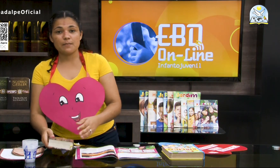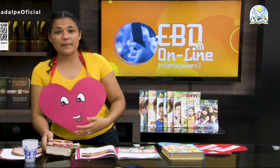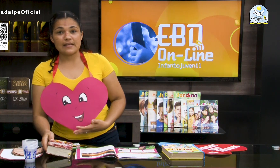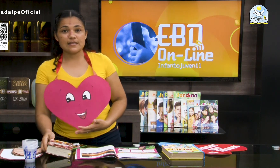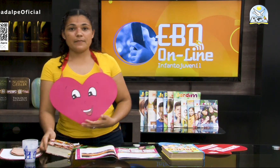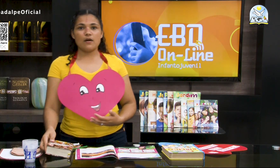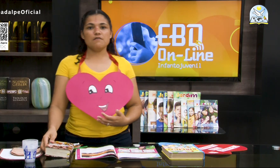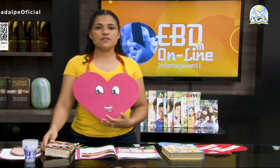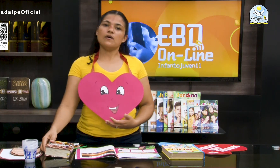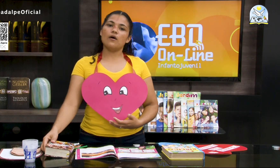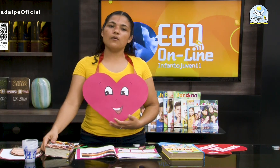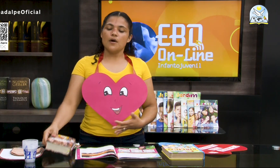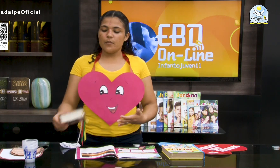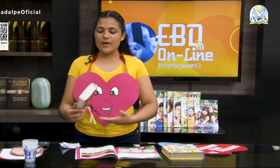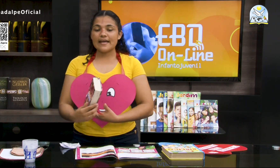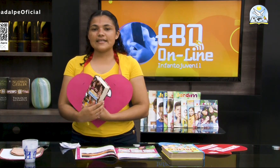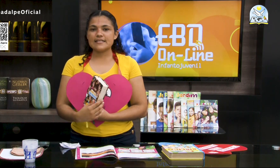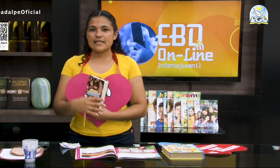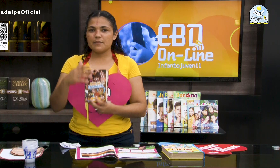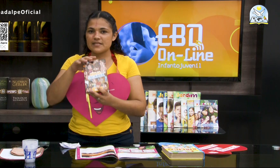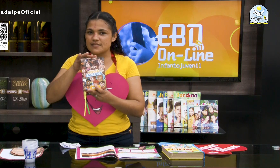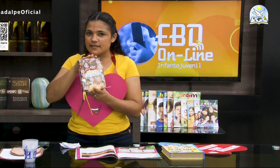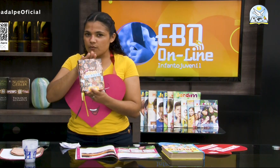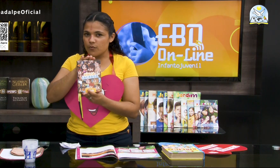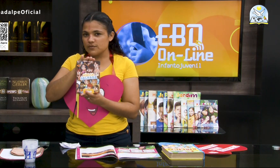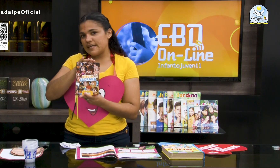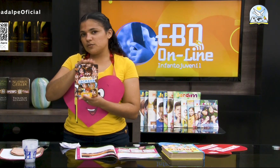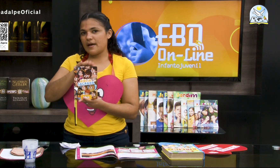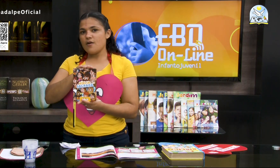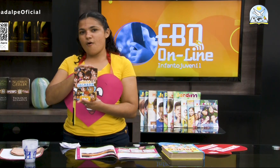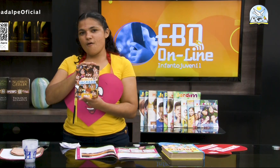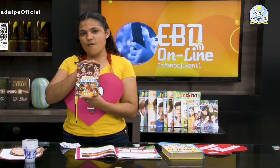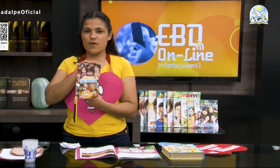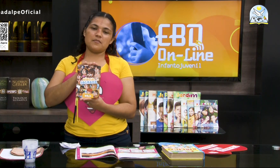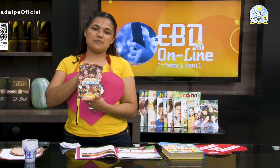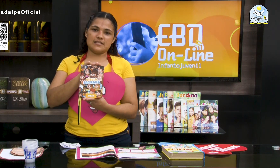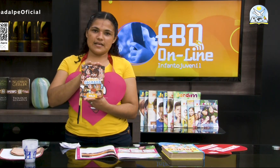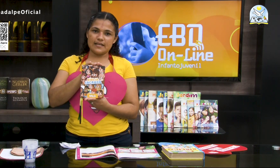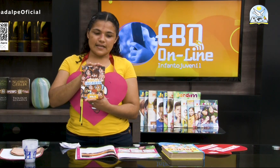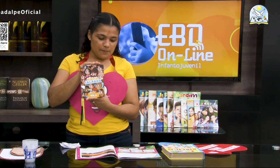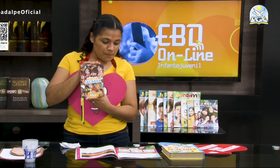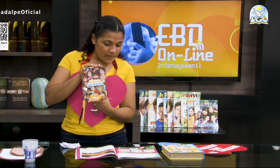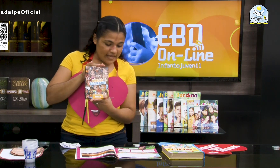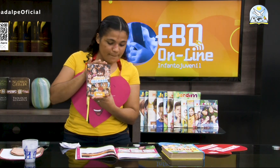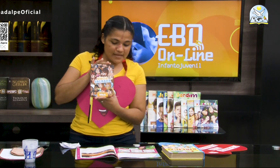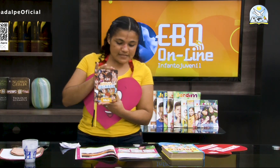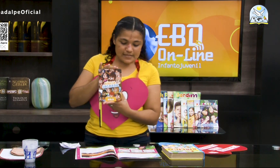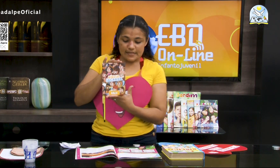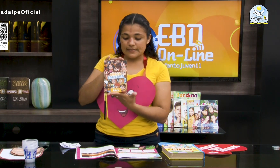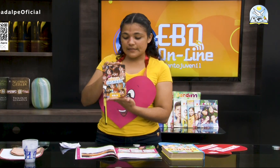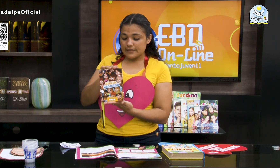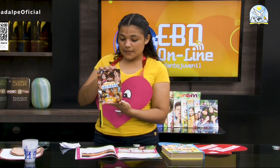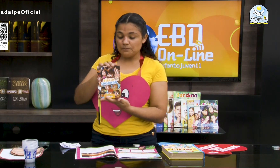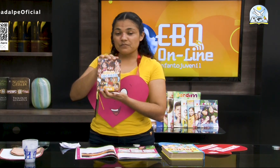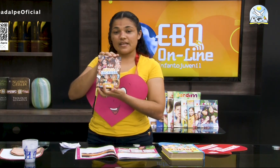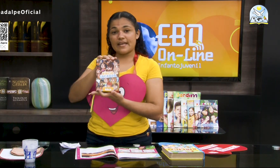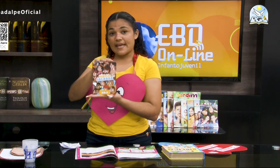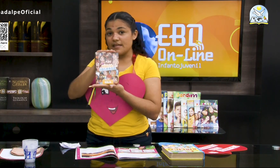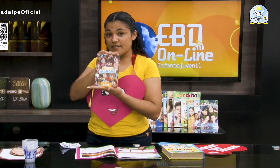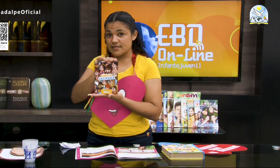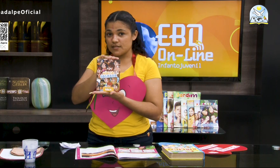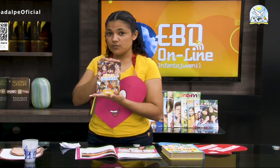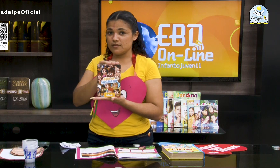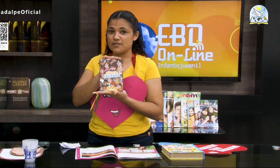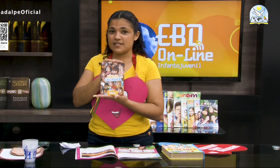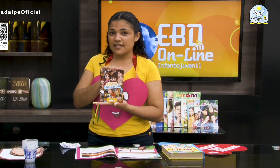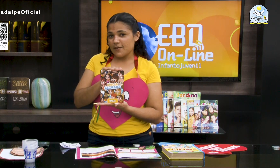depois você passa para o visual, porque a criança ela precisa ter um contato maior com a Bíblia Sagrada. Ela precisa entender que